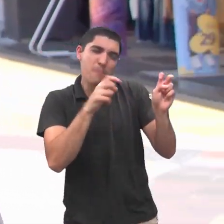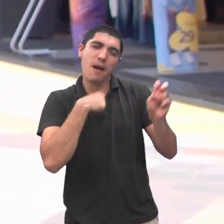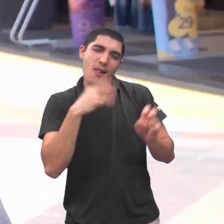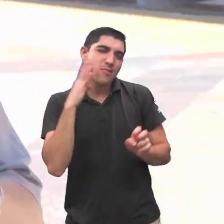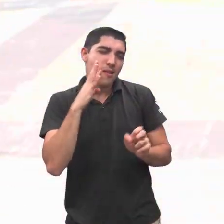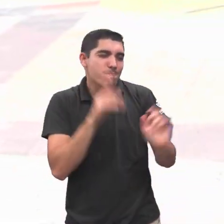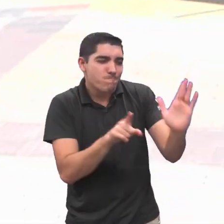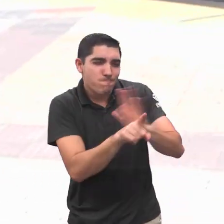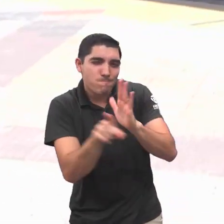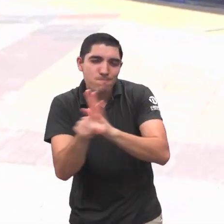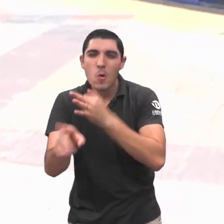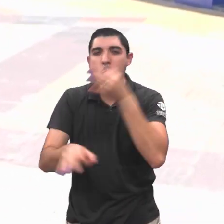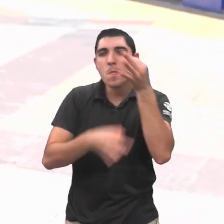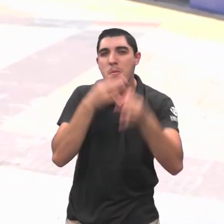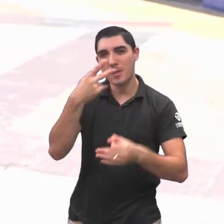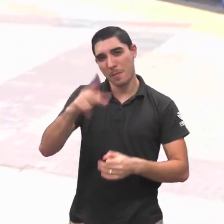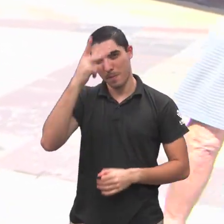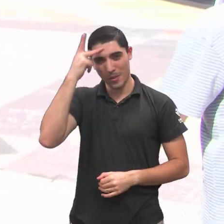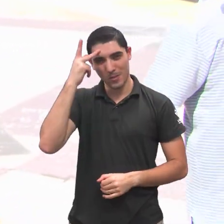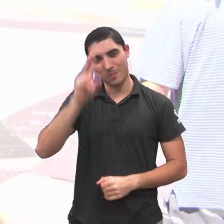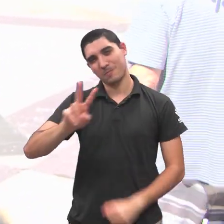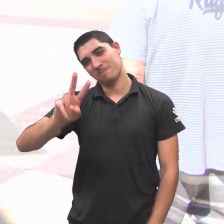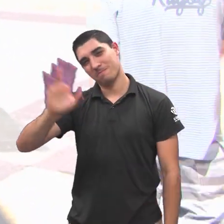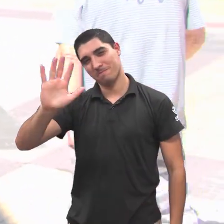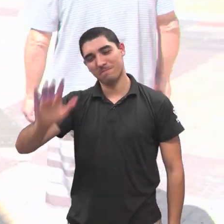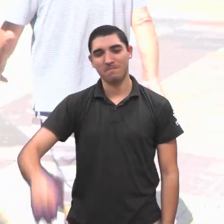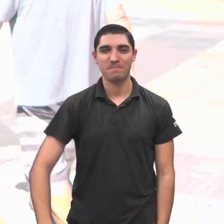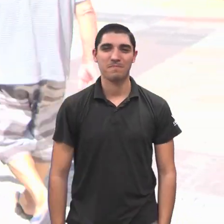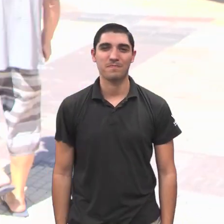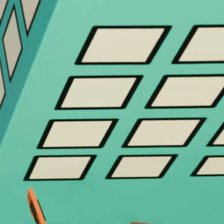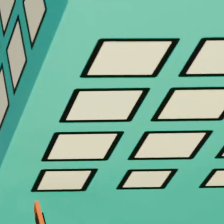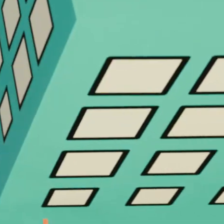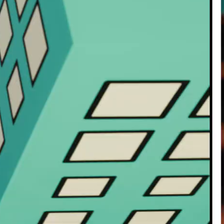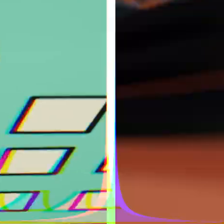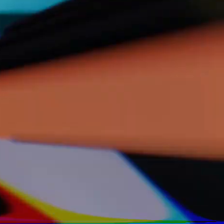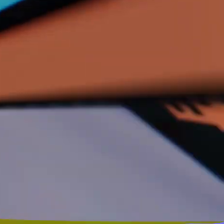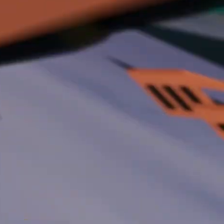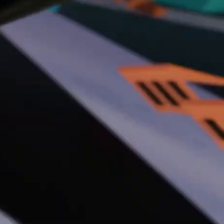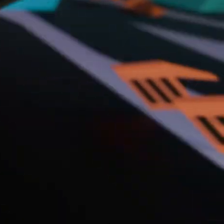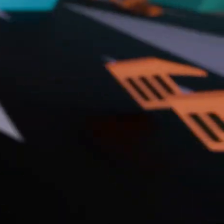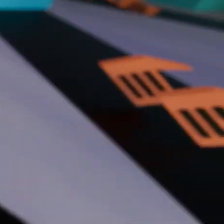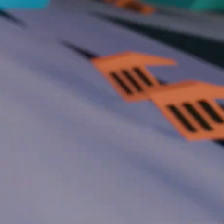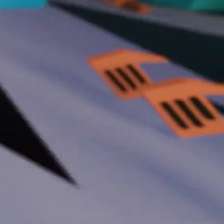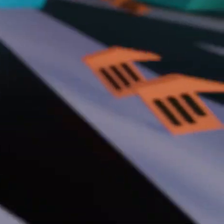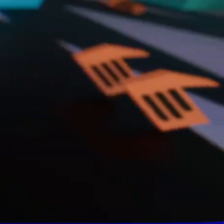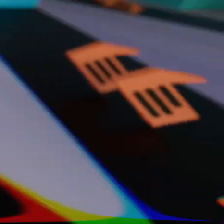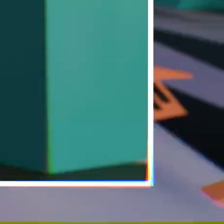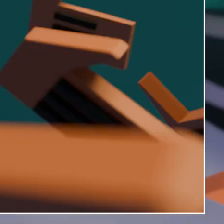sabem. Um tema muito legal pra gente conversar com a nossa cidade. Falou!